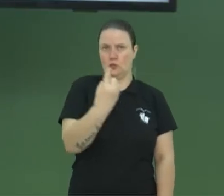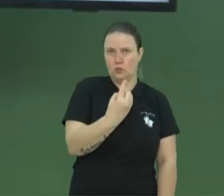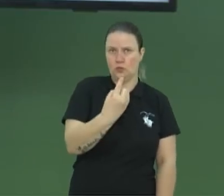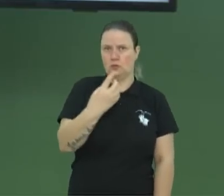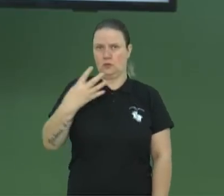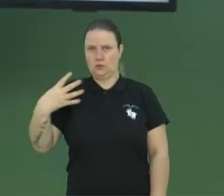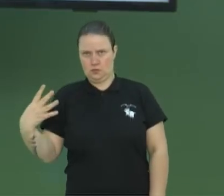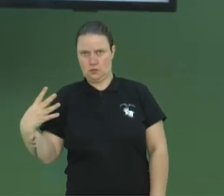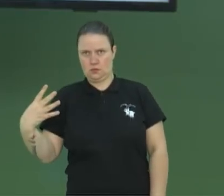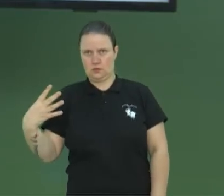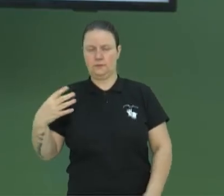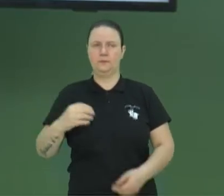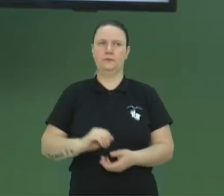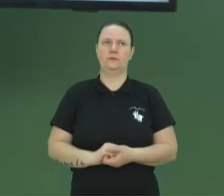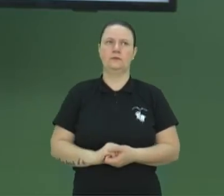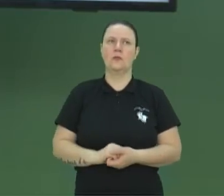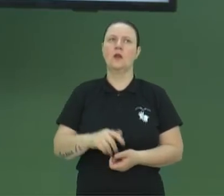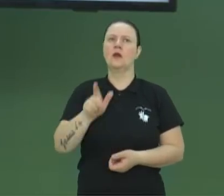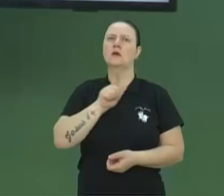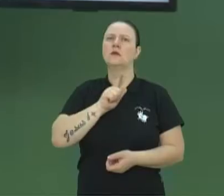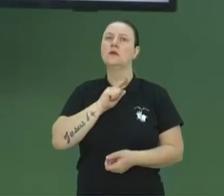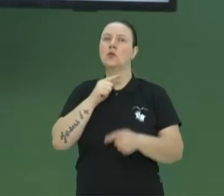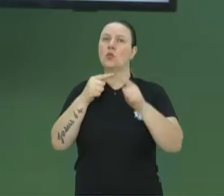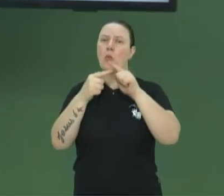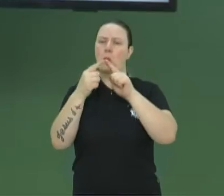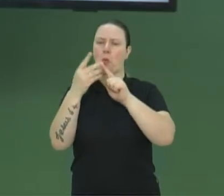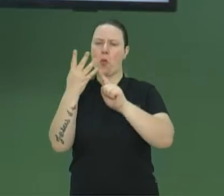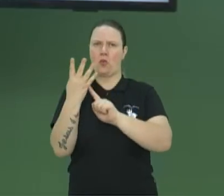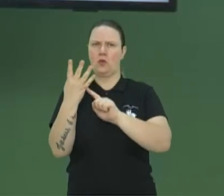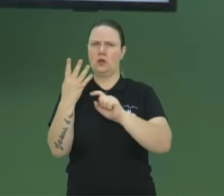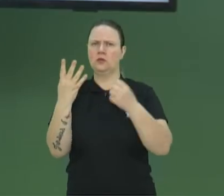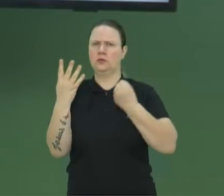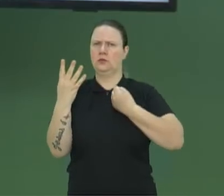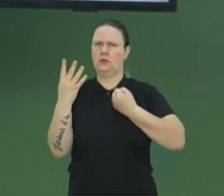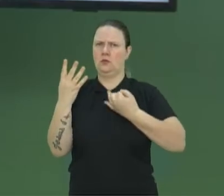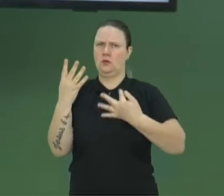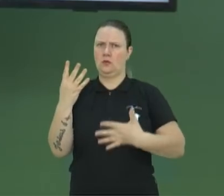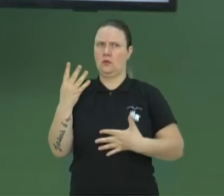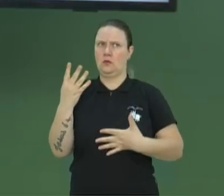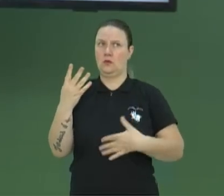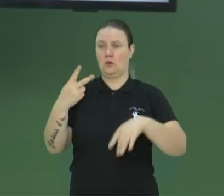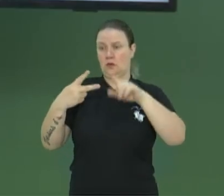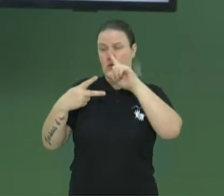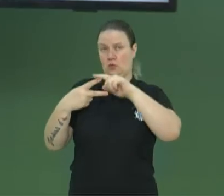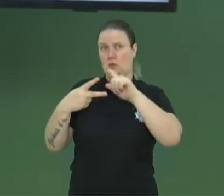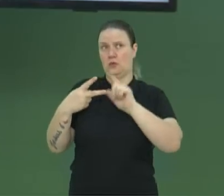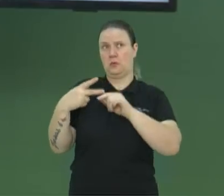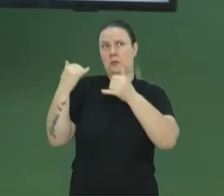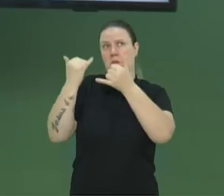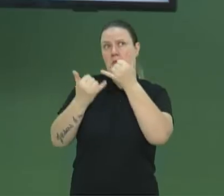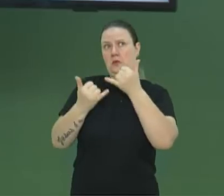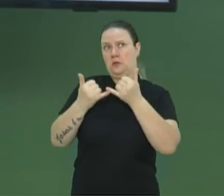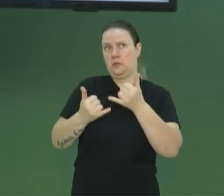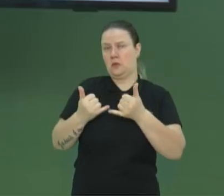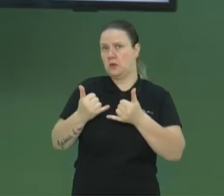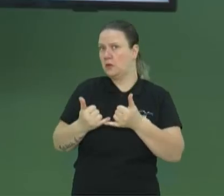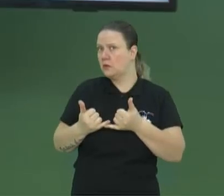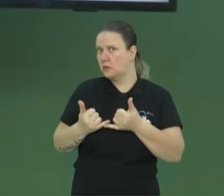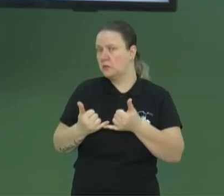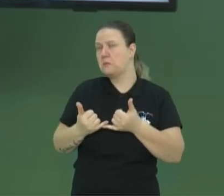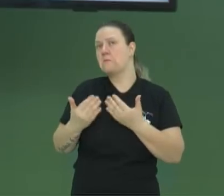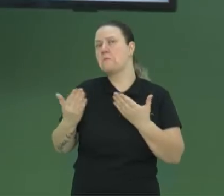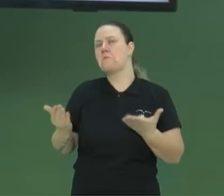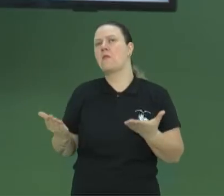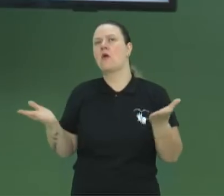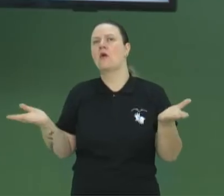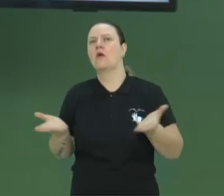mas, professor, tem 4 valores de x aqui, né? A princípio, né? E 2 deles são semelhantes. Ah, então 2 deles são semelhantes? Então